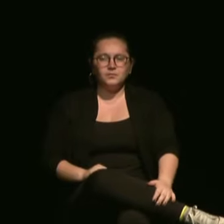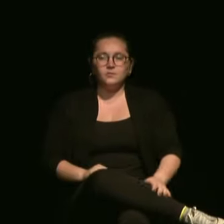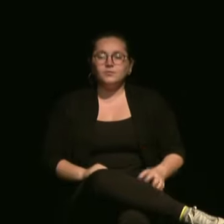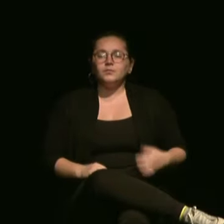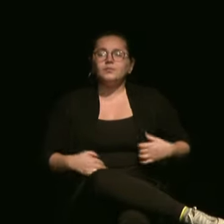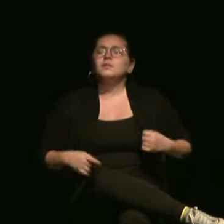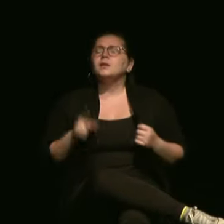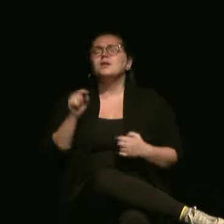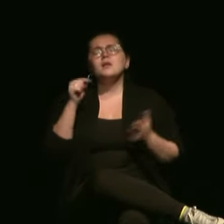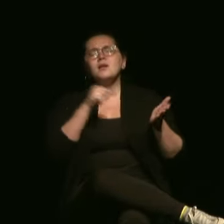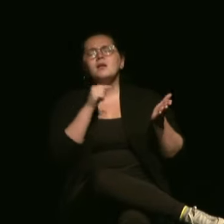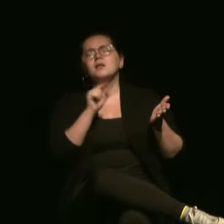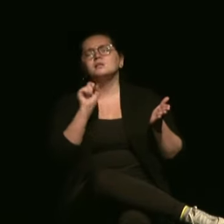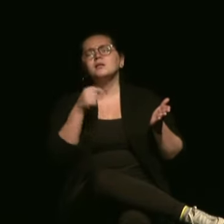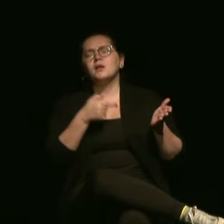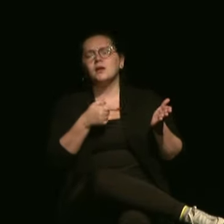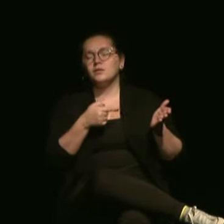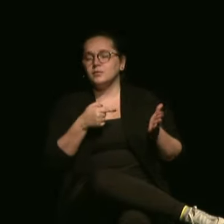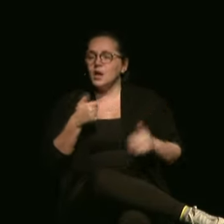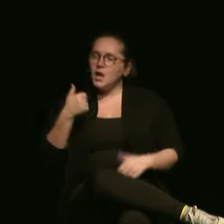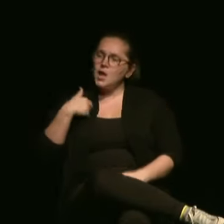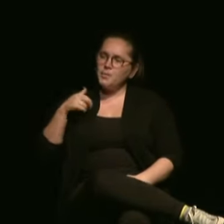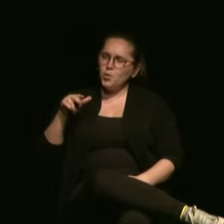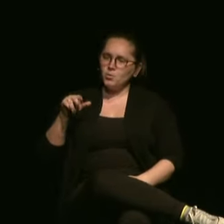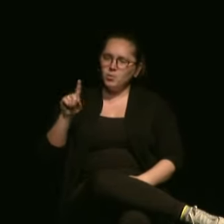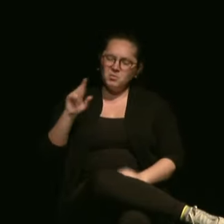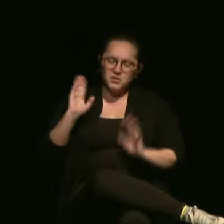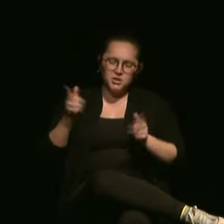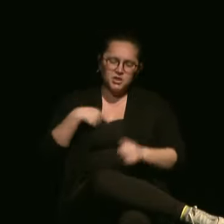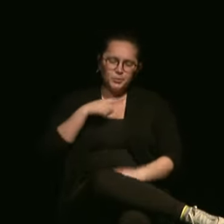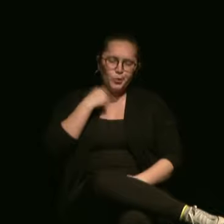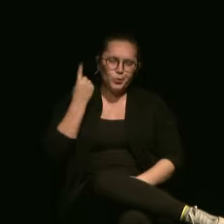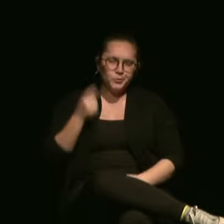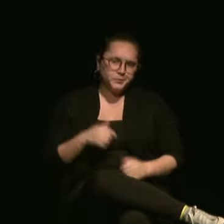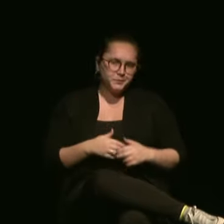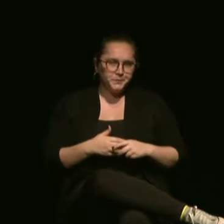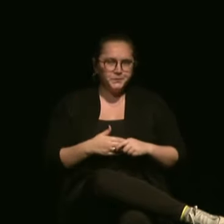Esse aqui quem é? É meu irmão que morreu.